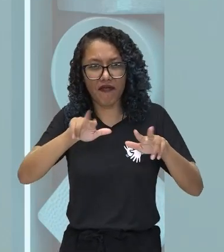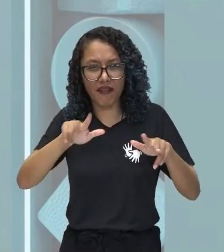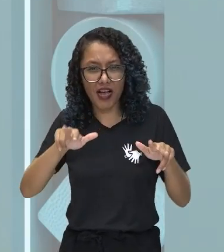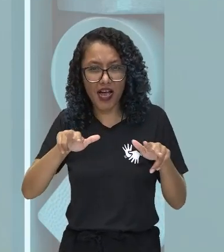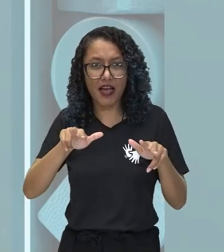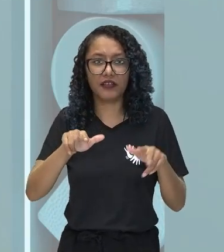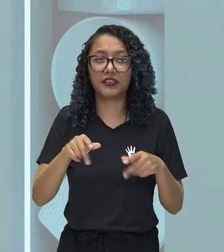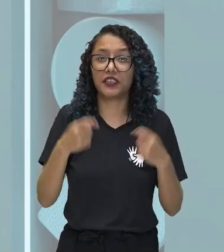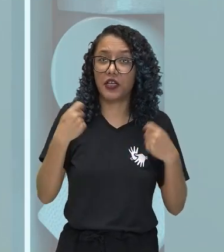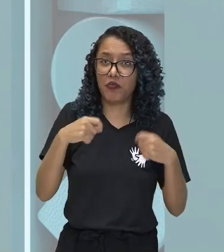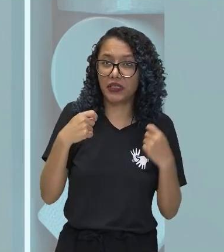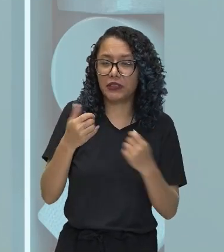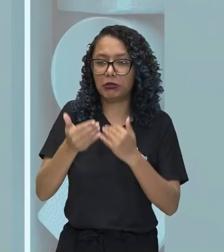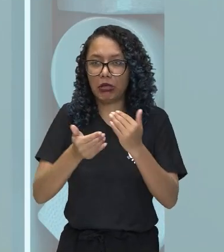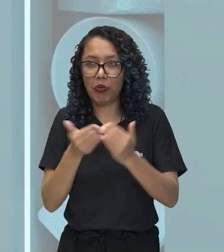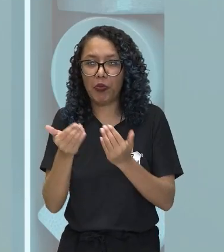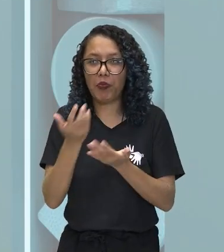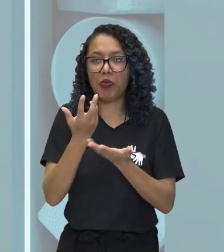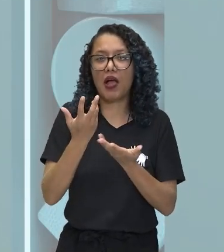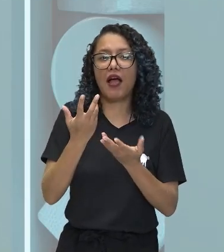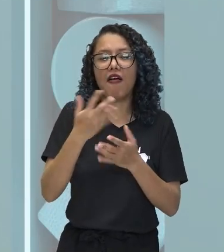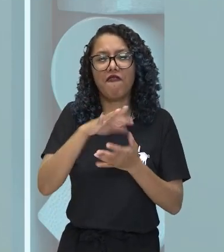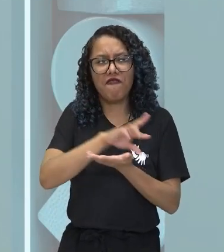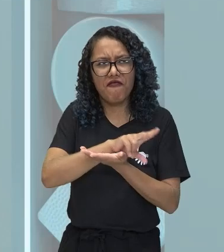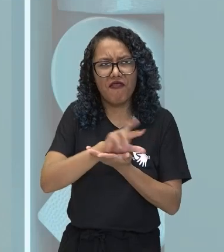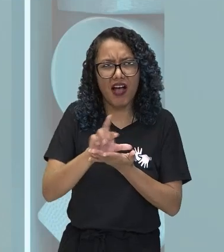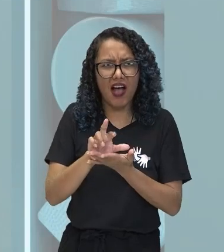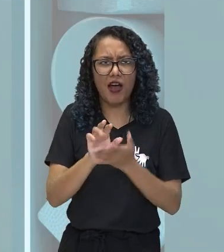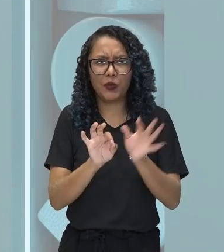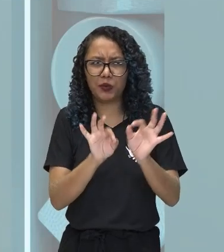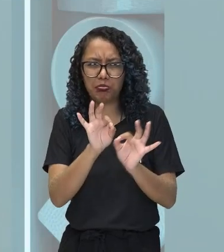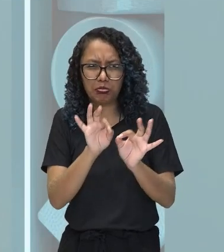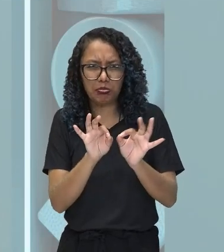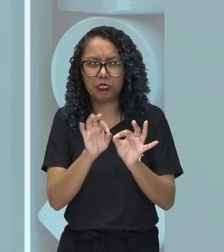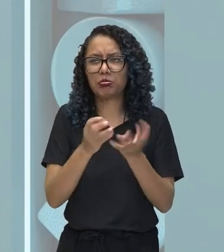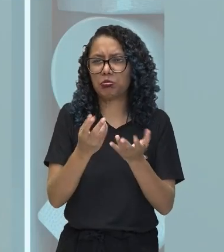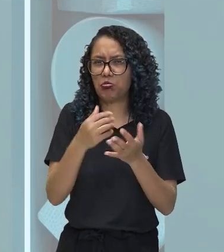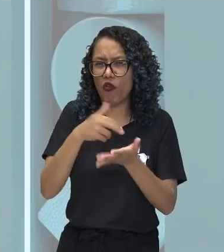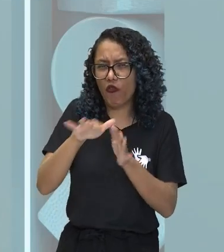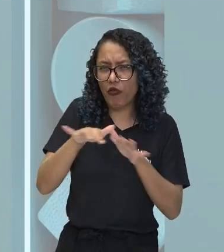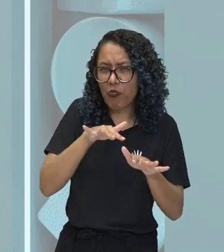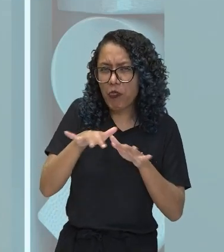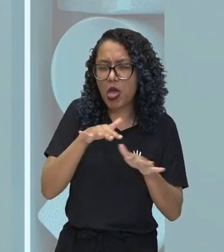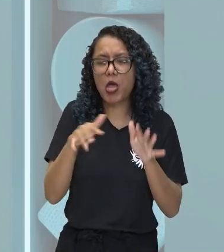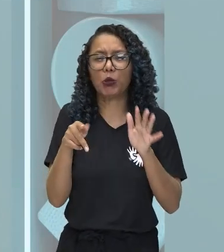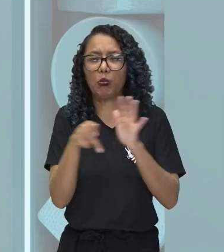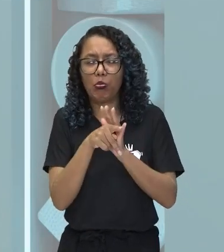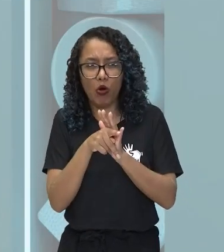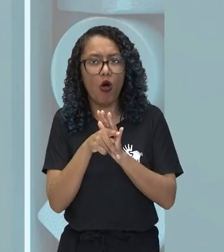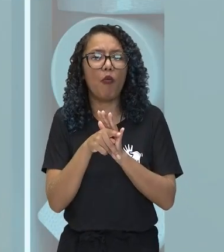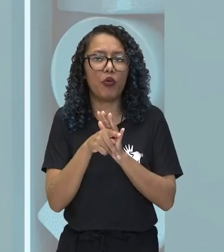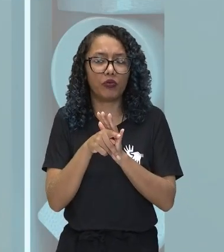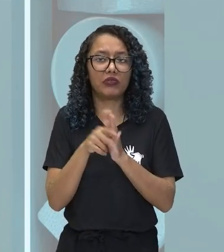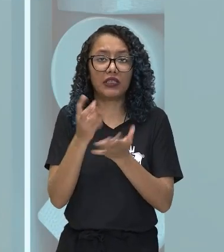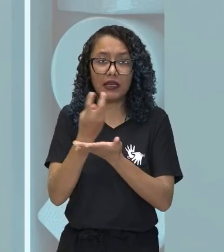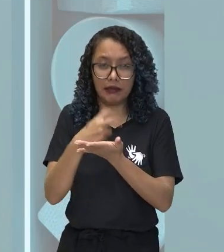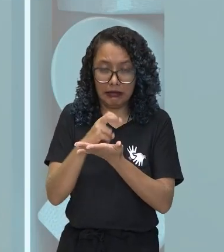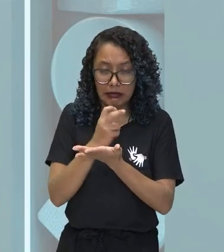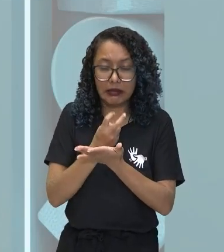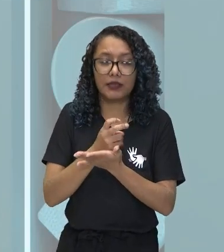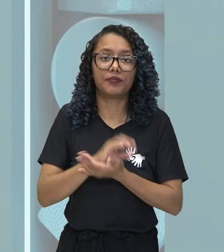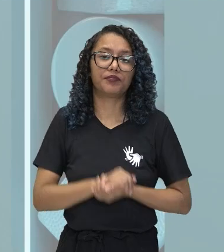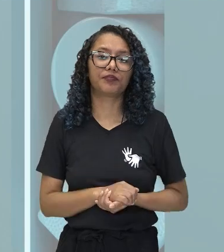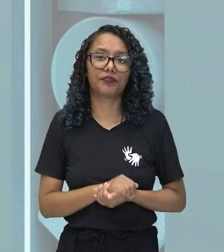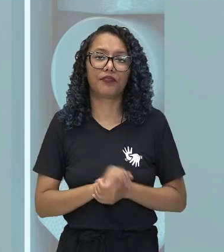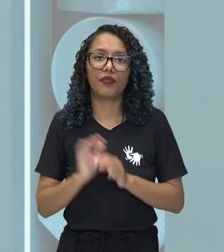fazer evoluções lá dentro da sua composição com movimentos específicos. Já na América Latina e no Caribe, como é